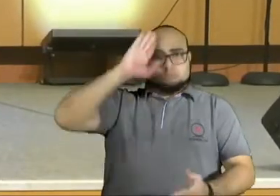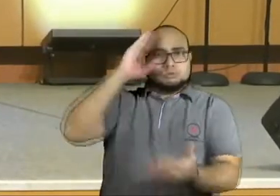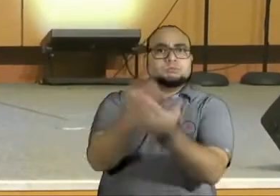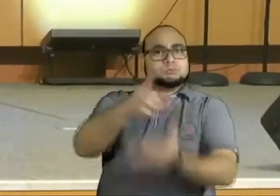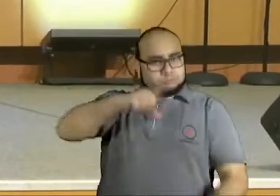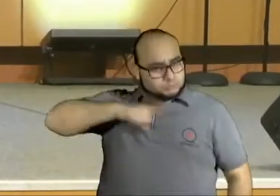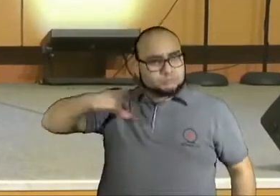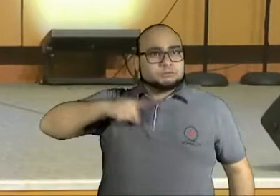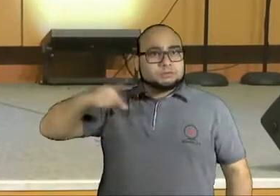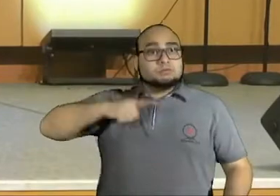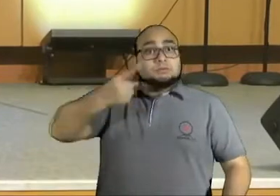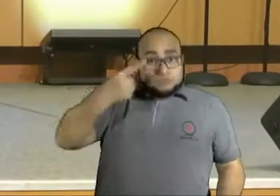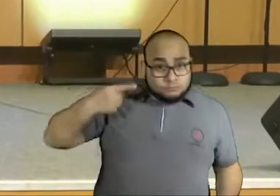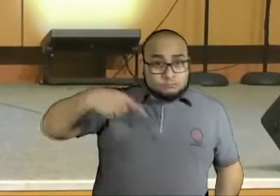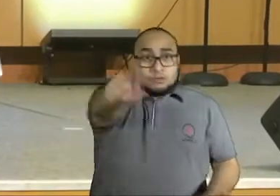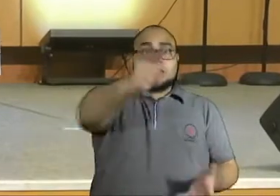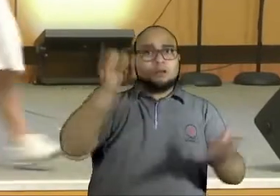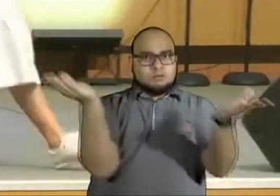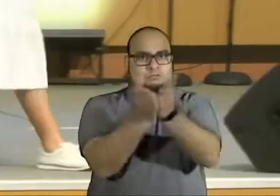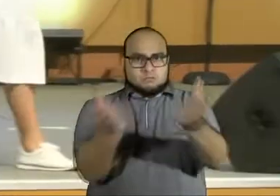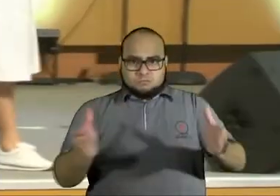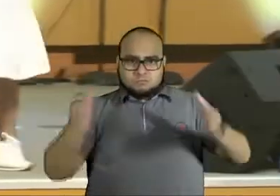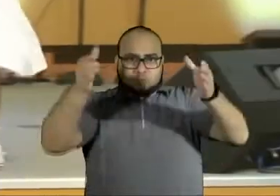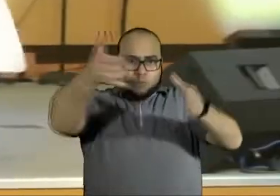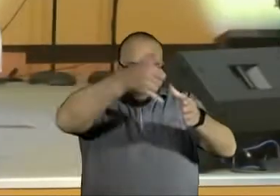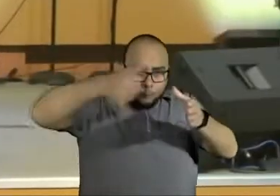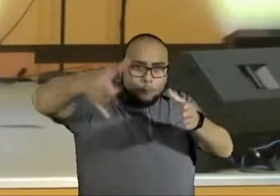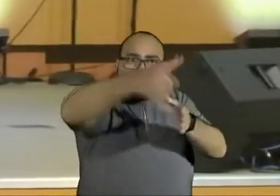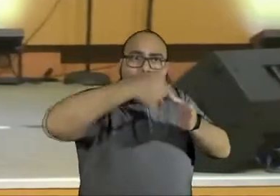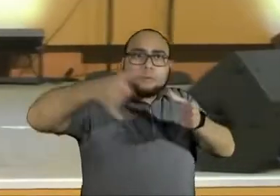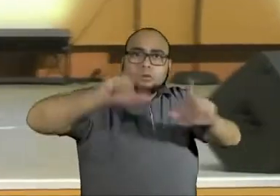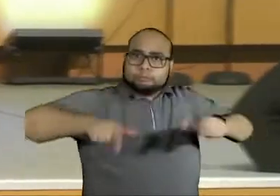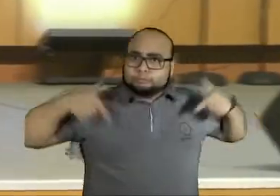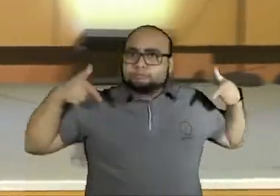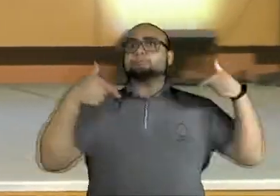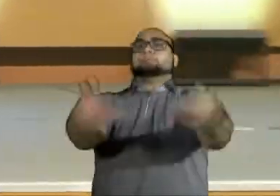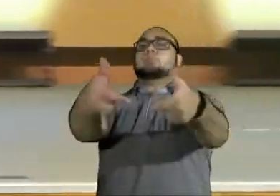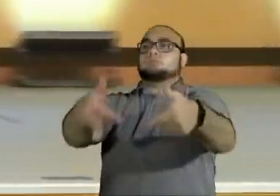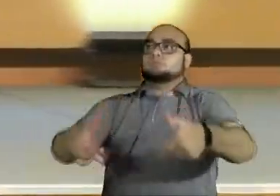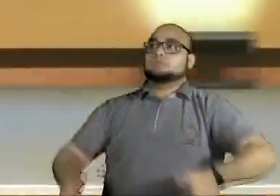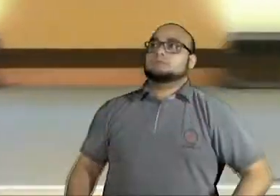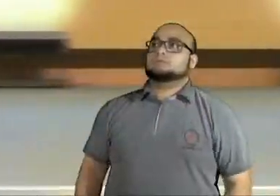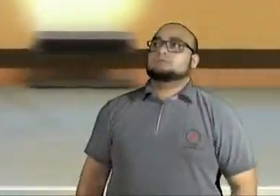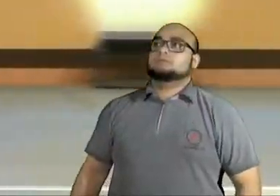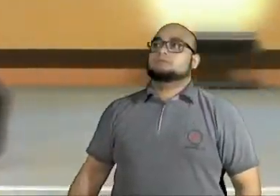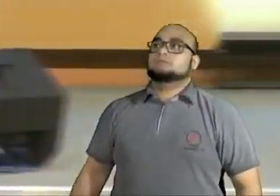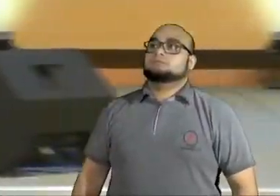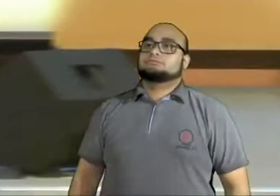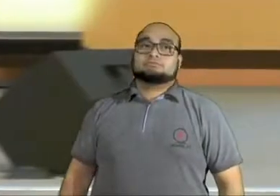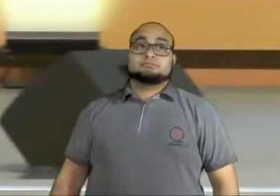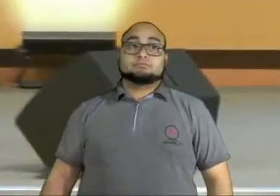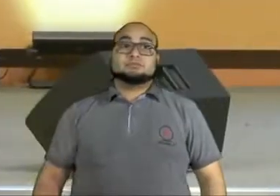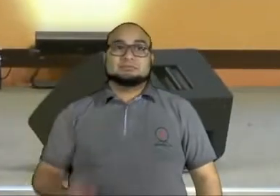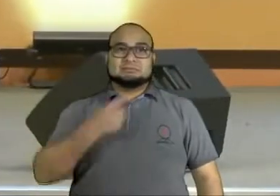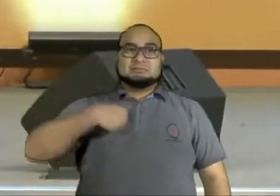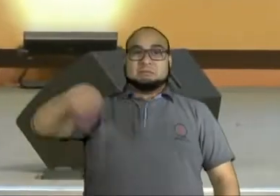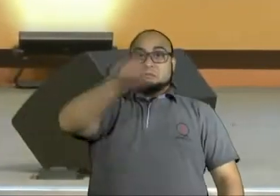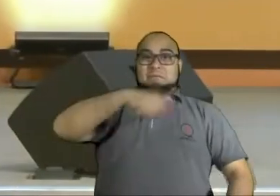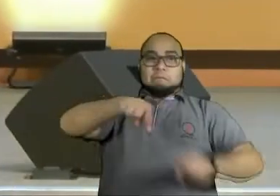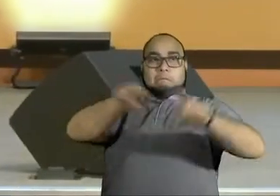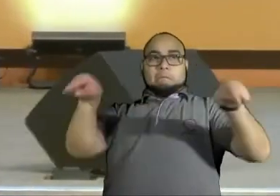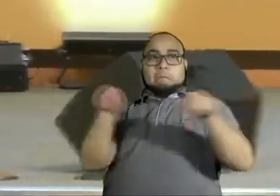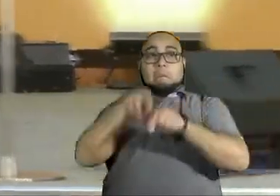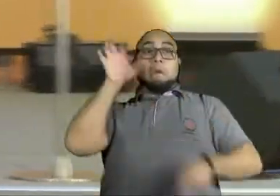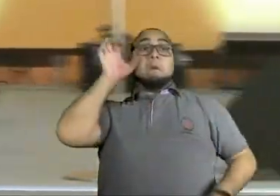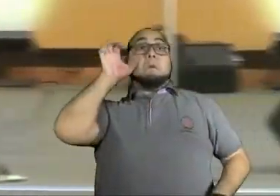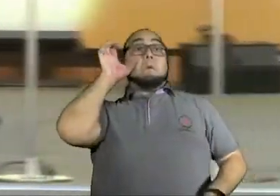ora. Ele disse, entra e faz. Ah, não, vou falar isso aqui. Aí a gente entra no quarto, está com a palavra, está com a